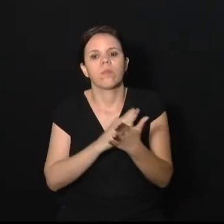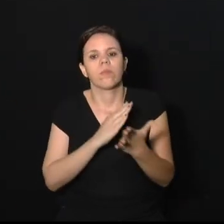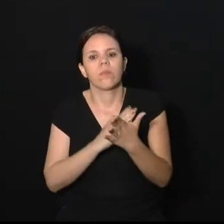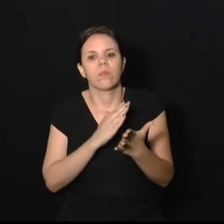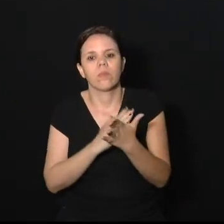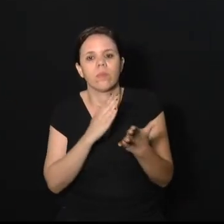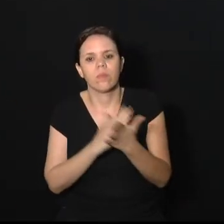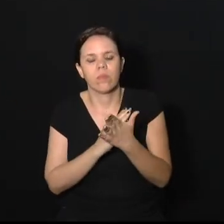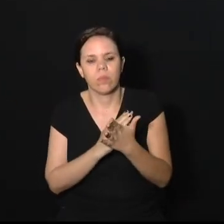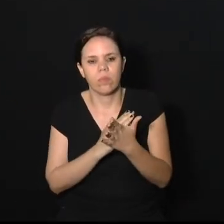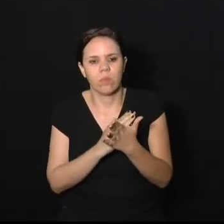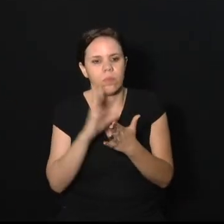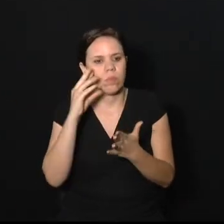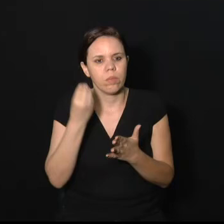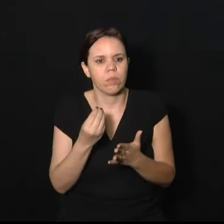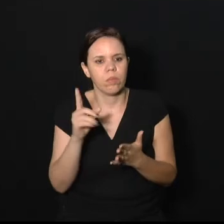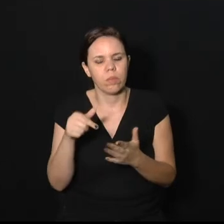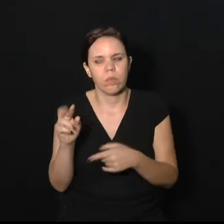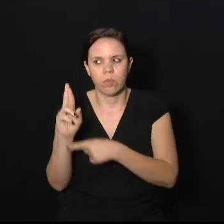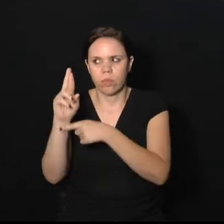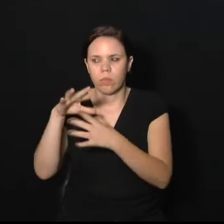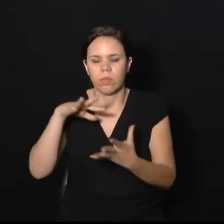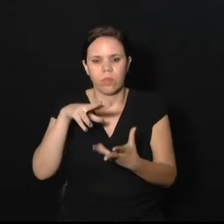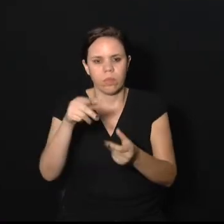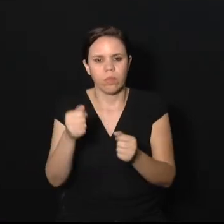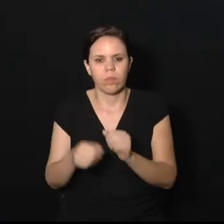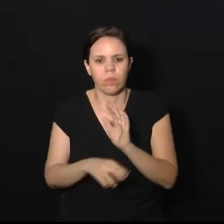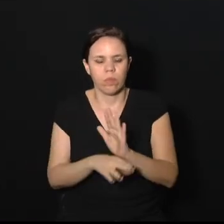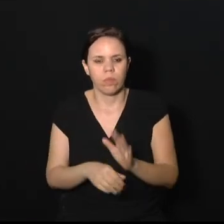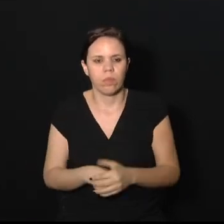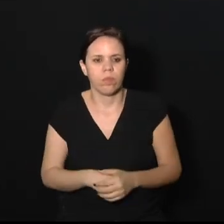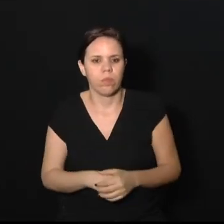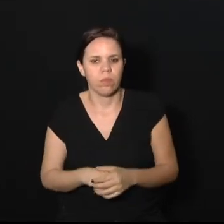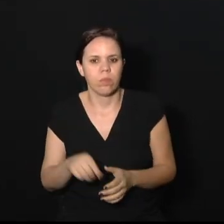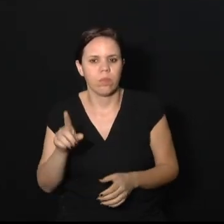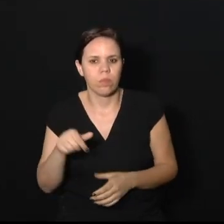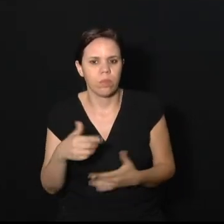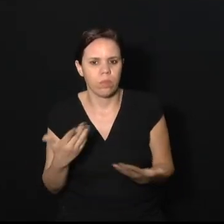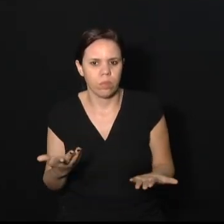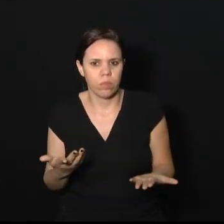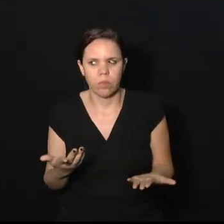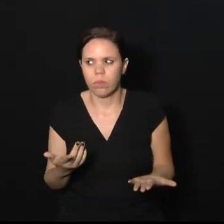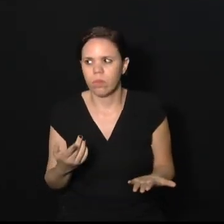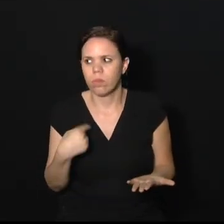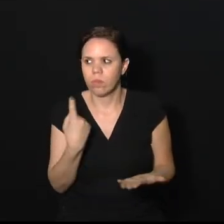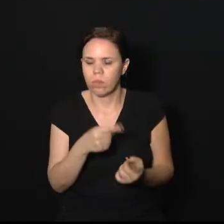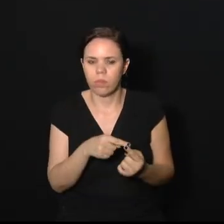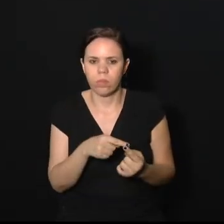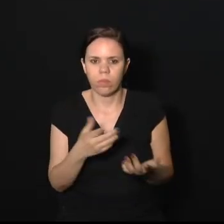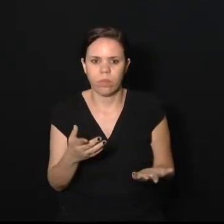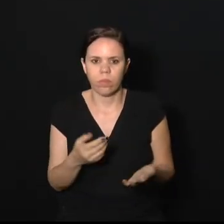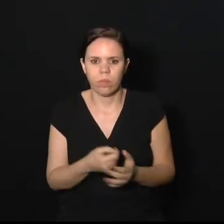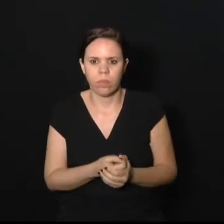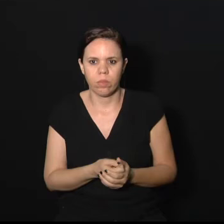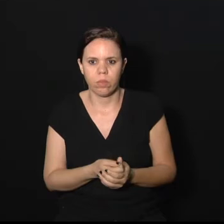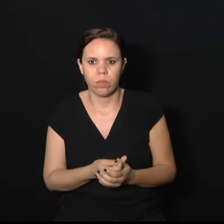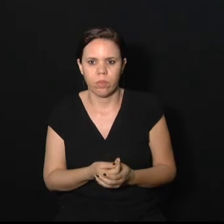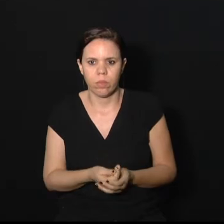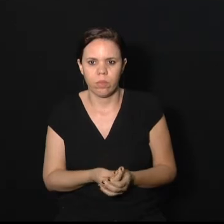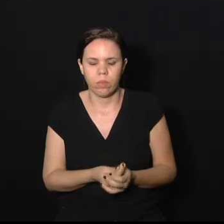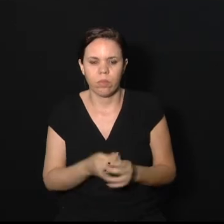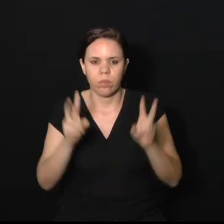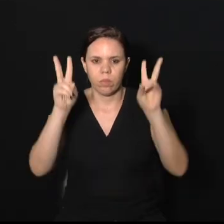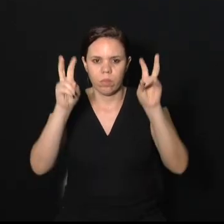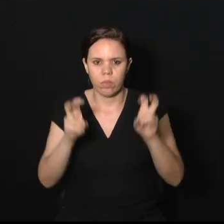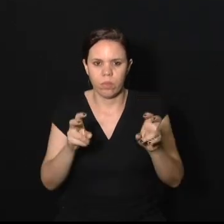a gente pode entender como outra referência no mundo pode nos ajudar. Então, essa é um pouco do nosso objetivo hoje em trazer esse tema